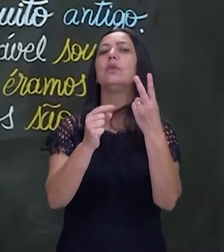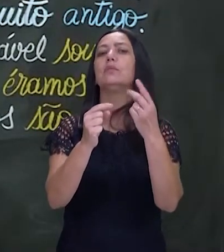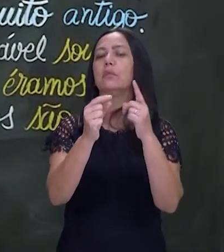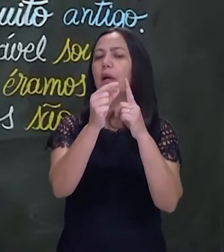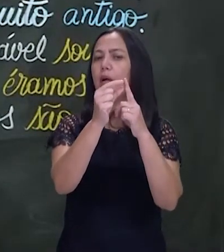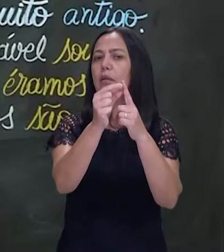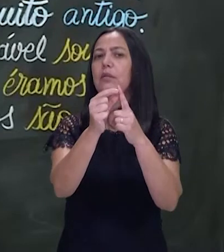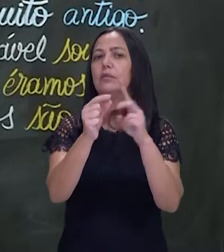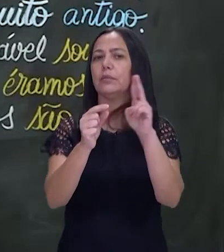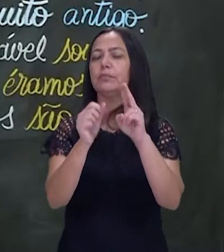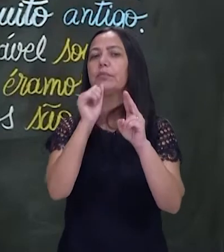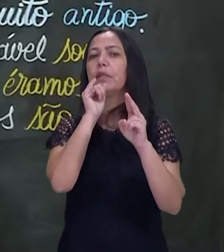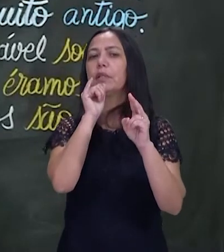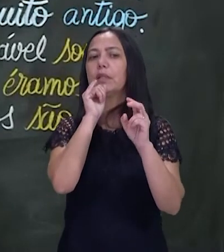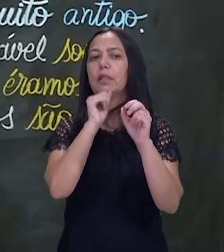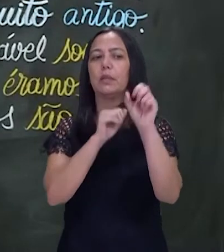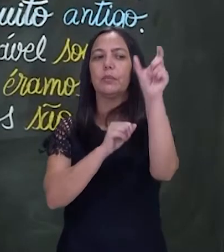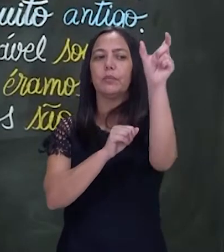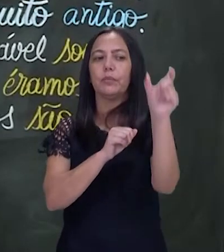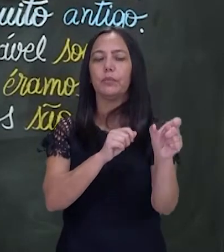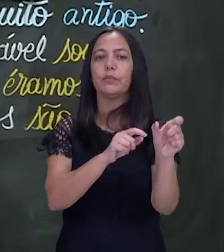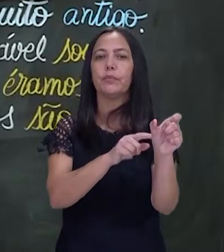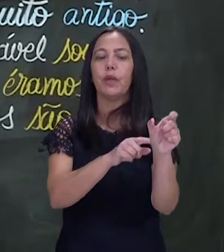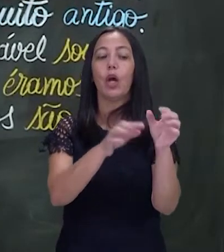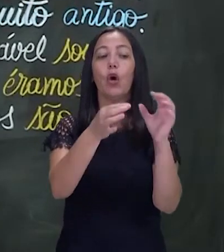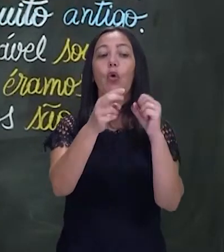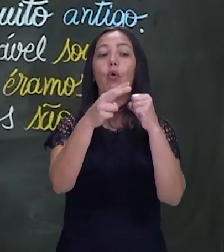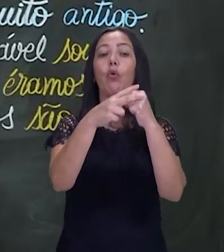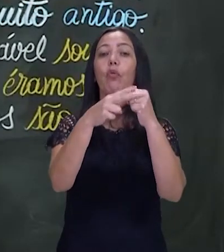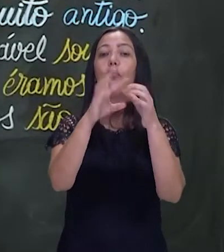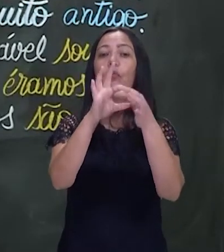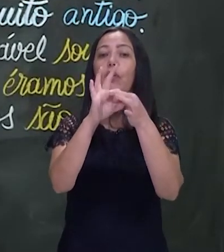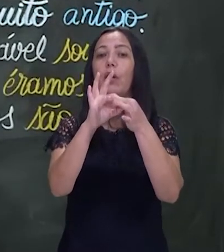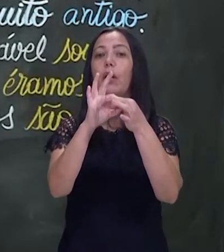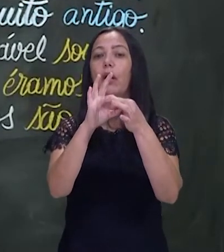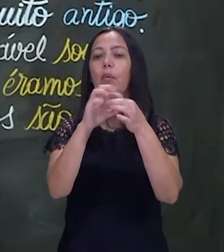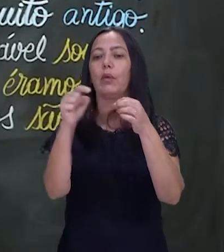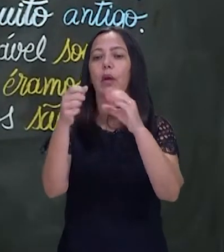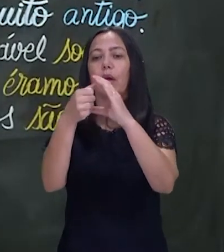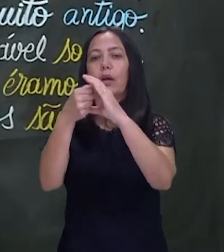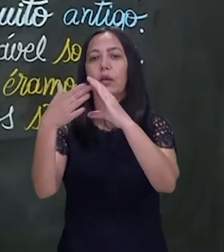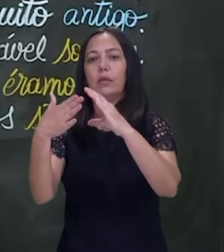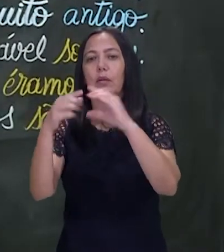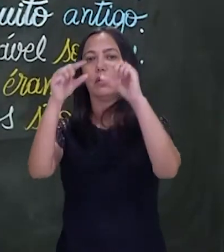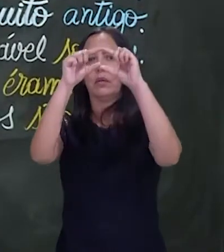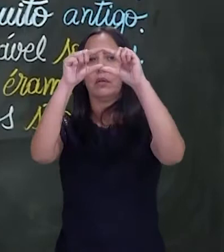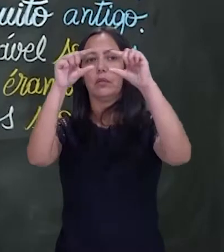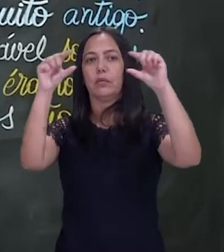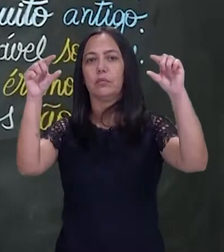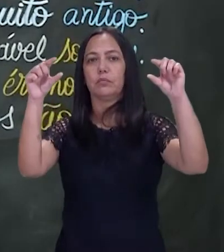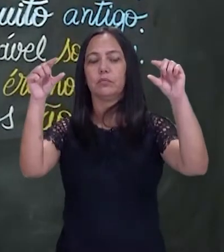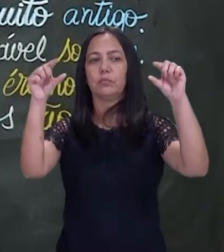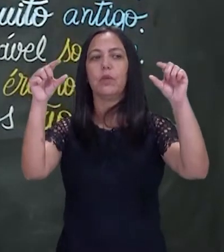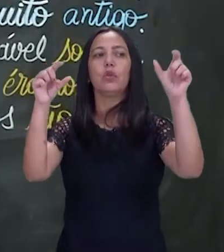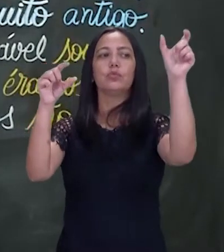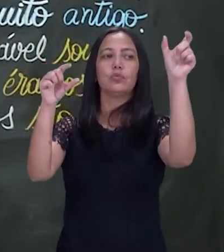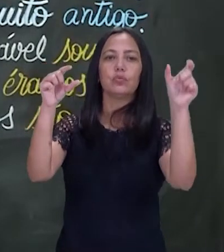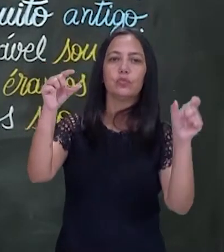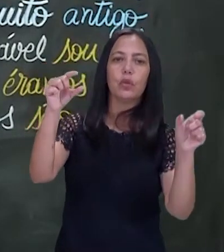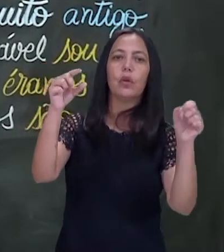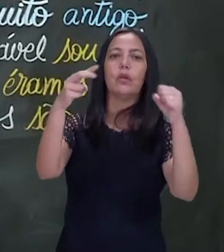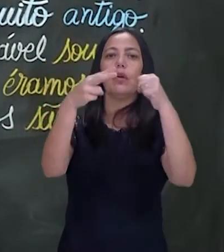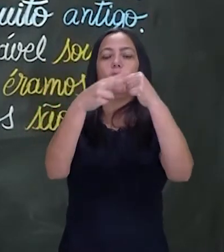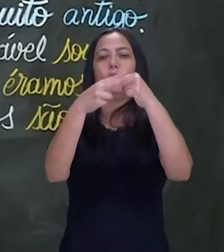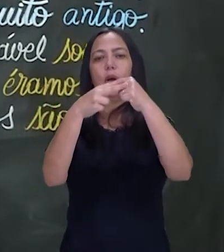Então, aqui eu tenho sujeito, verbo de ligação, predicativo. Poderia fazer uma inversão? Poderia. Felizes